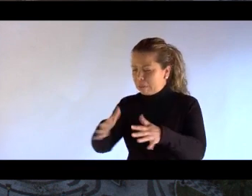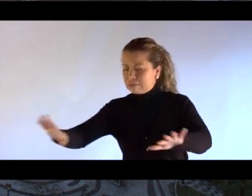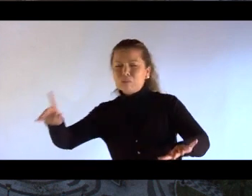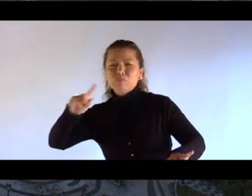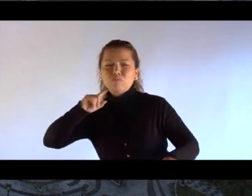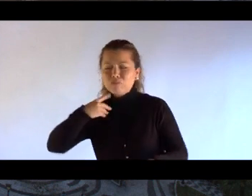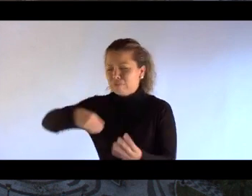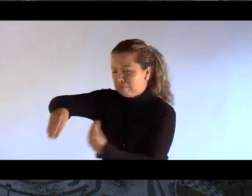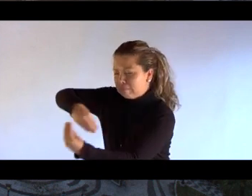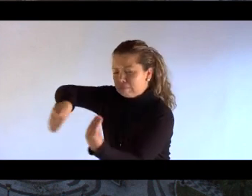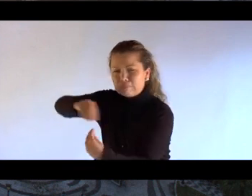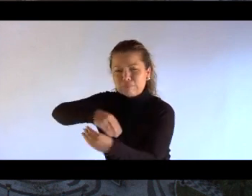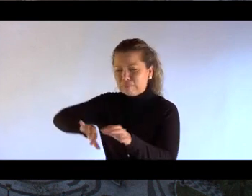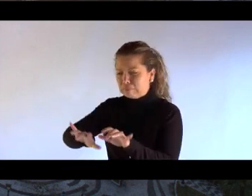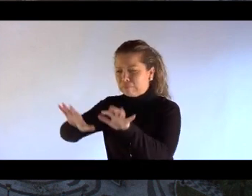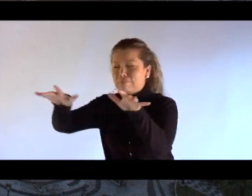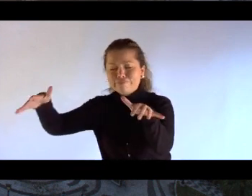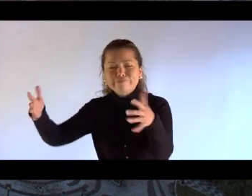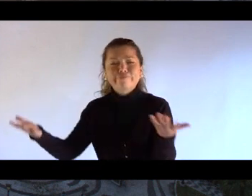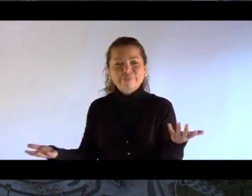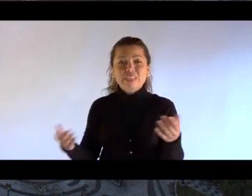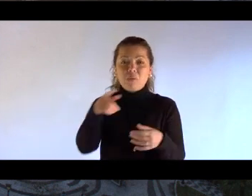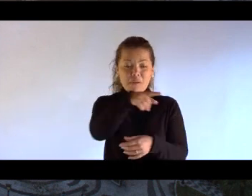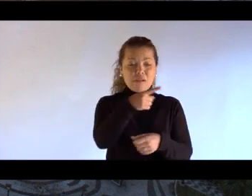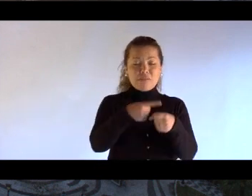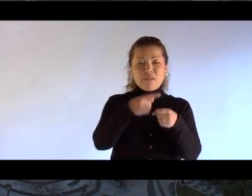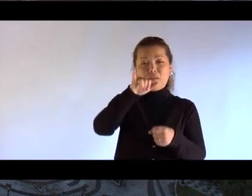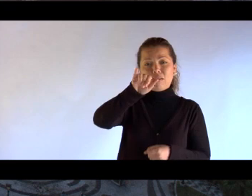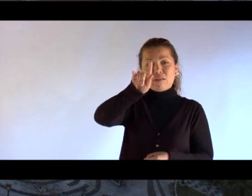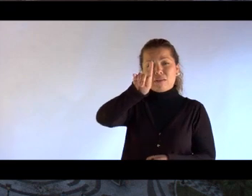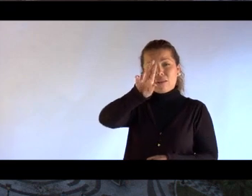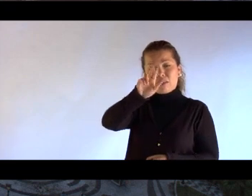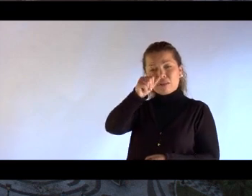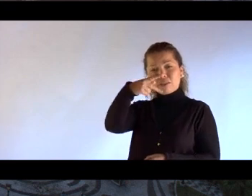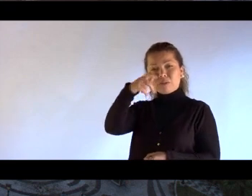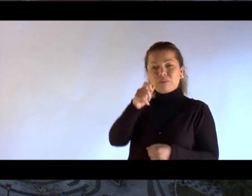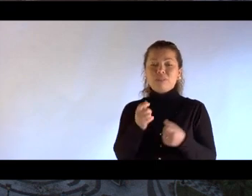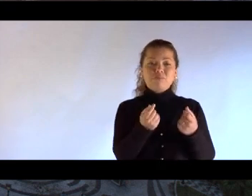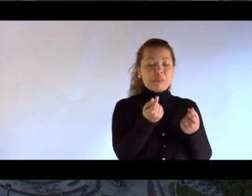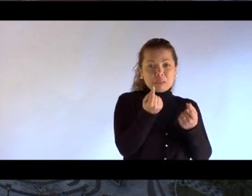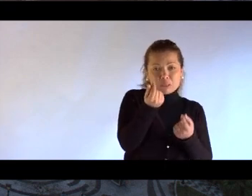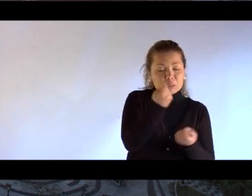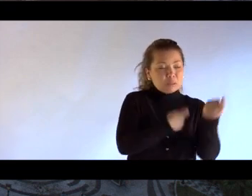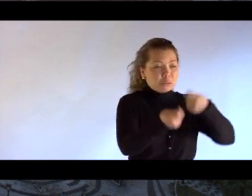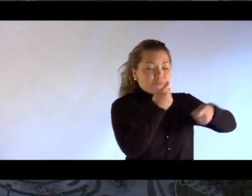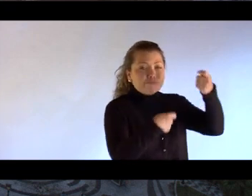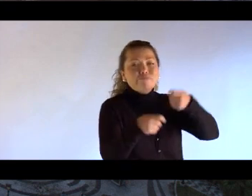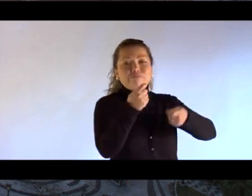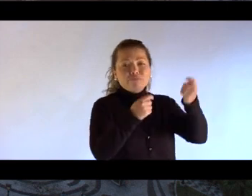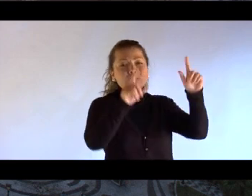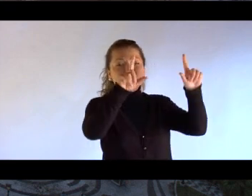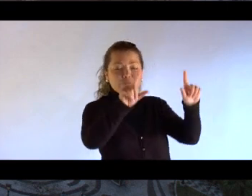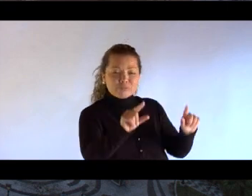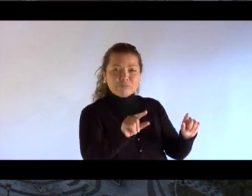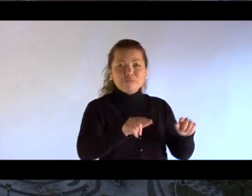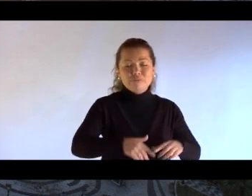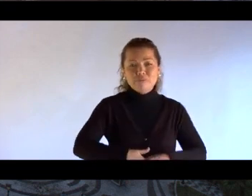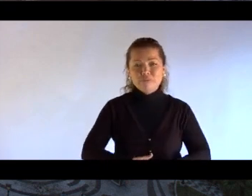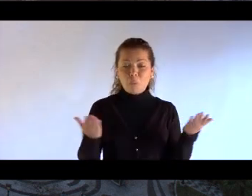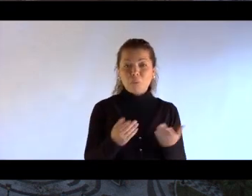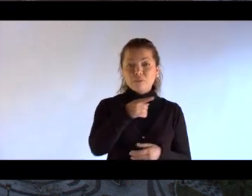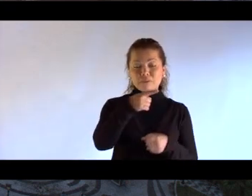Iguape. O Mar Pequeno, por sua vez, também integra o imaginário local. Lá foi construído o